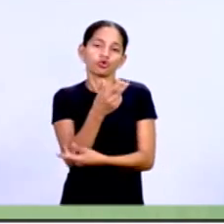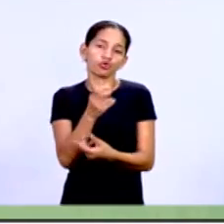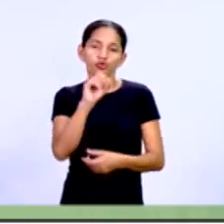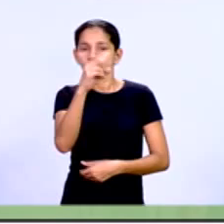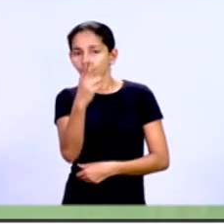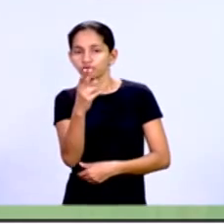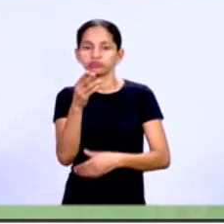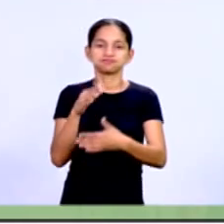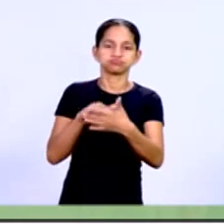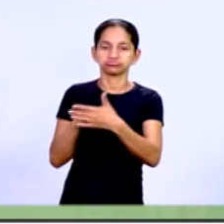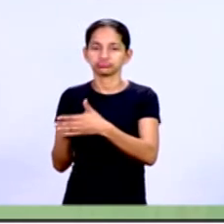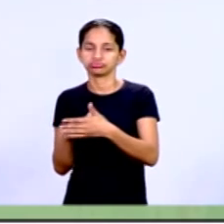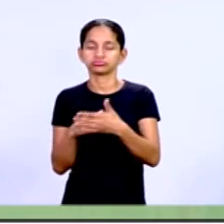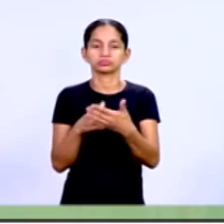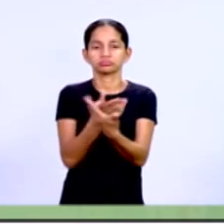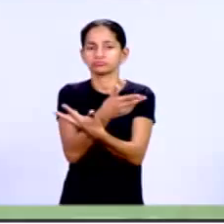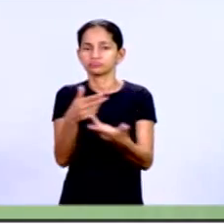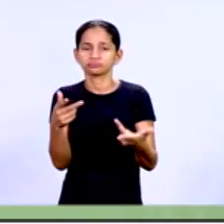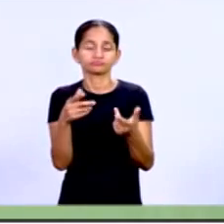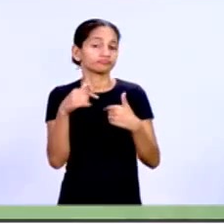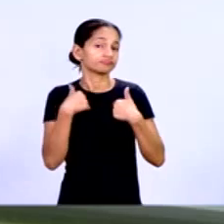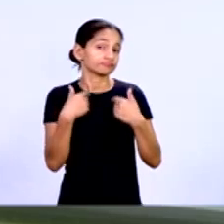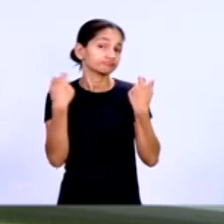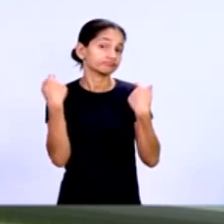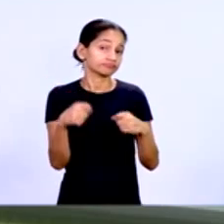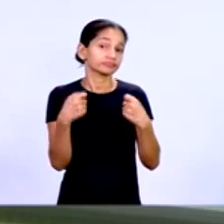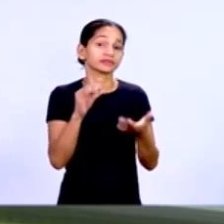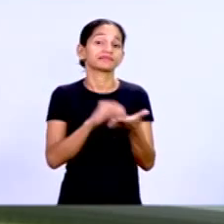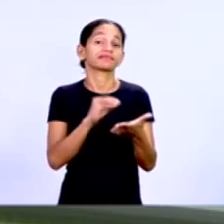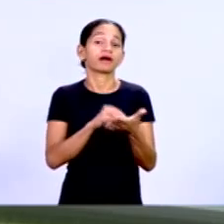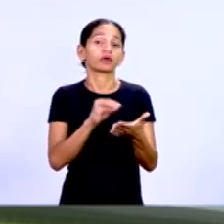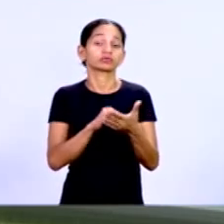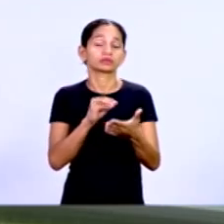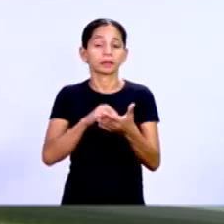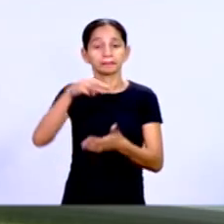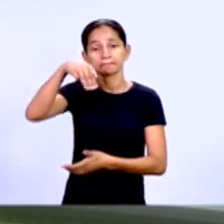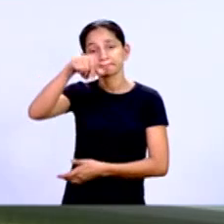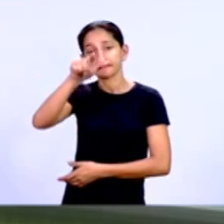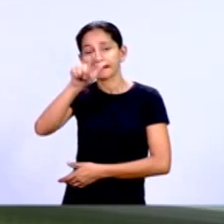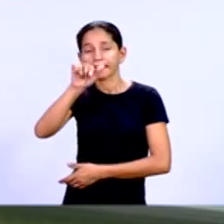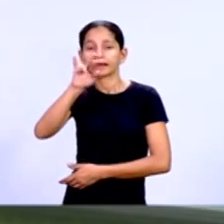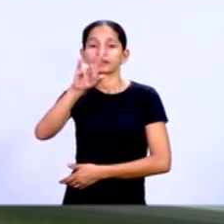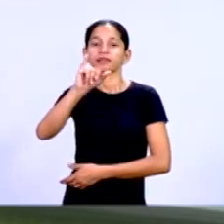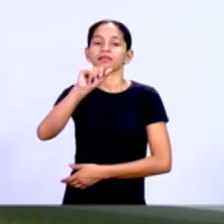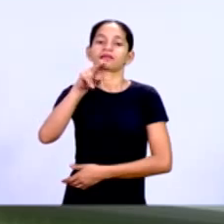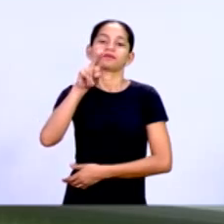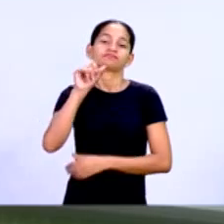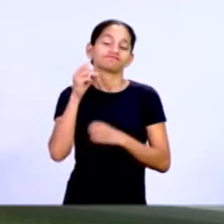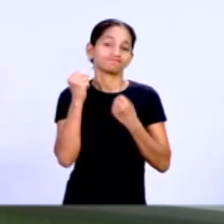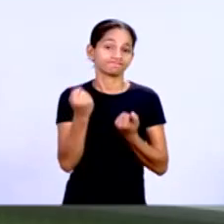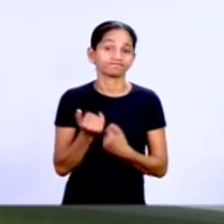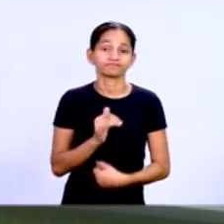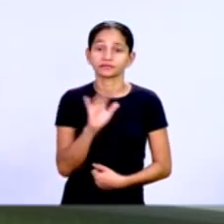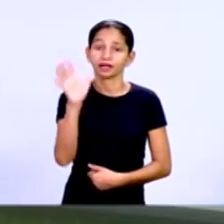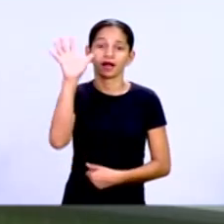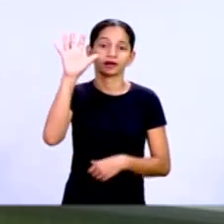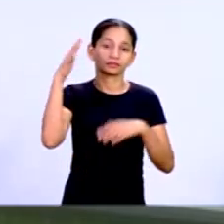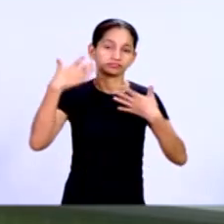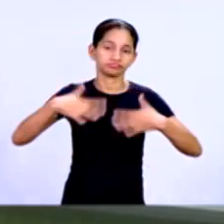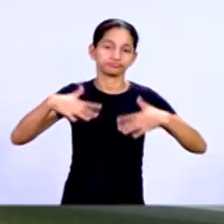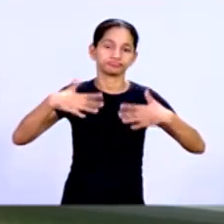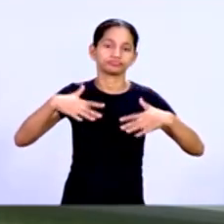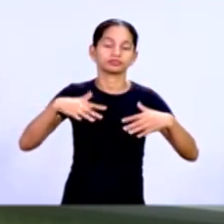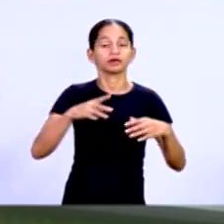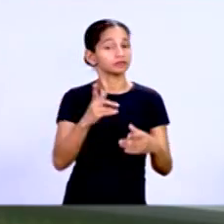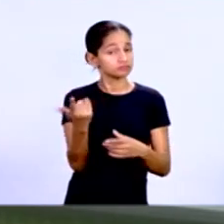porte, mas o meu movimento não permite que eu adquira esse equipamento, que ele é de grande monta. Então eu recorro ao mercado